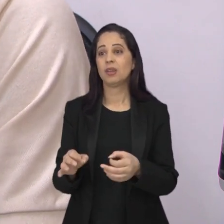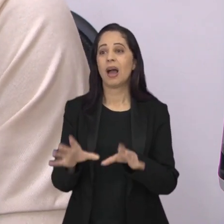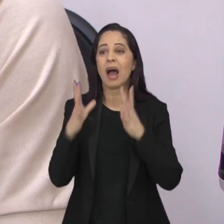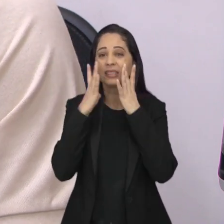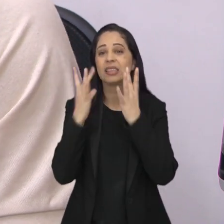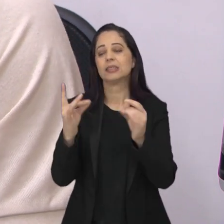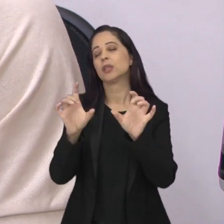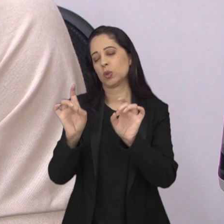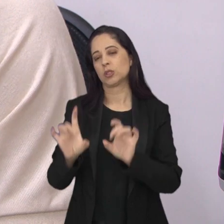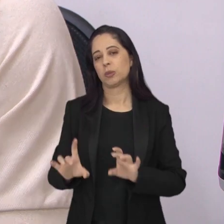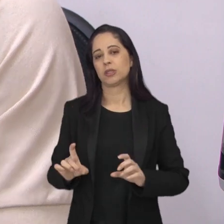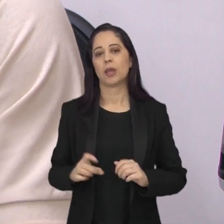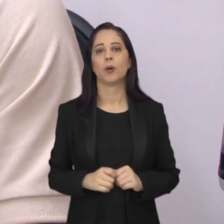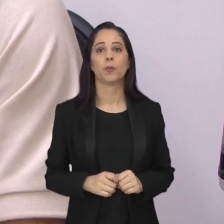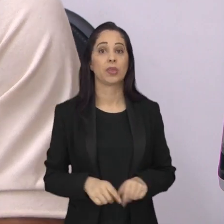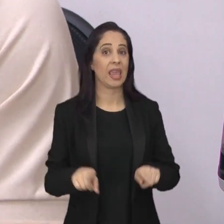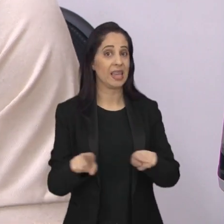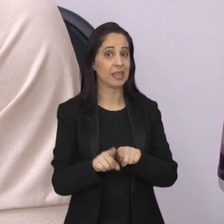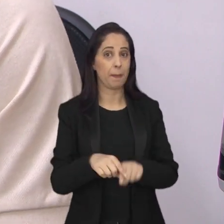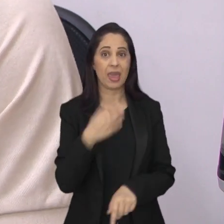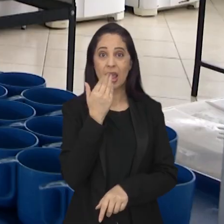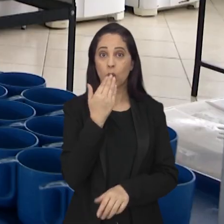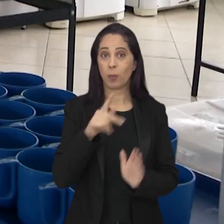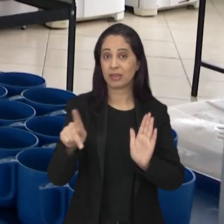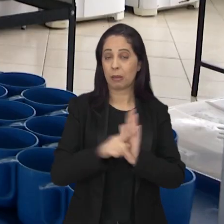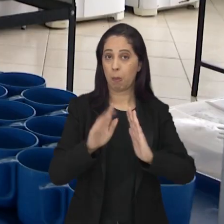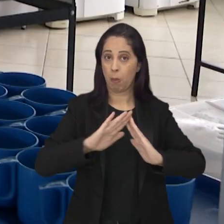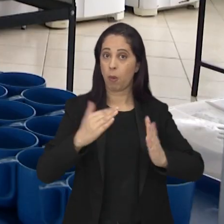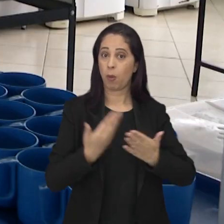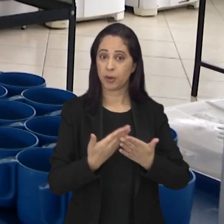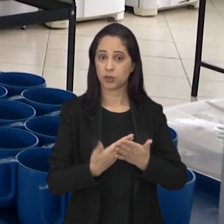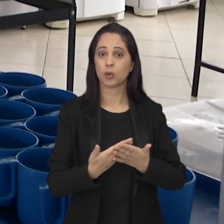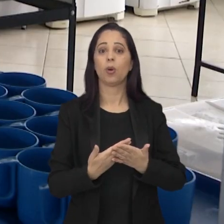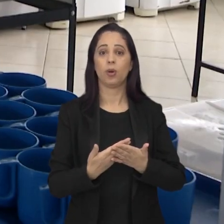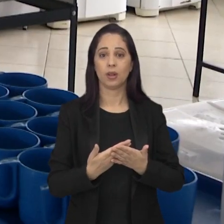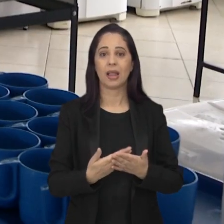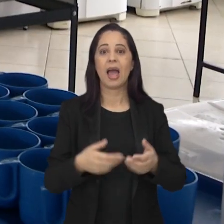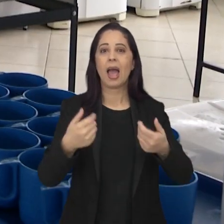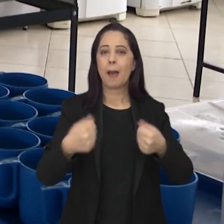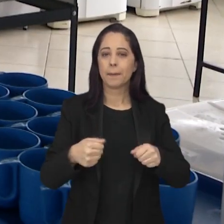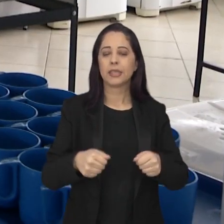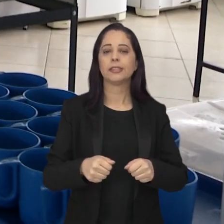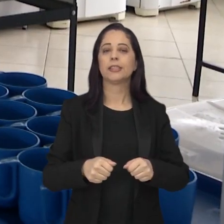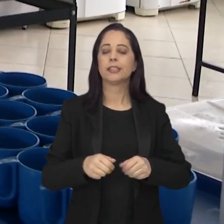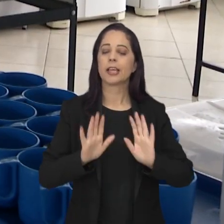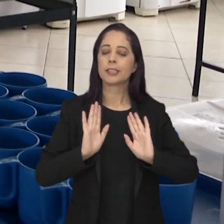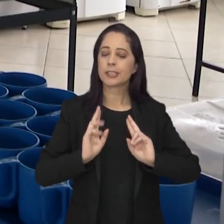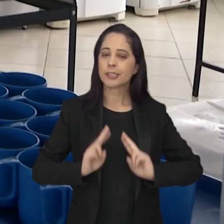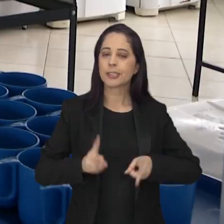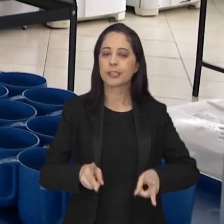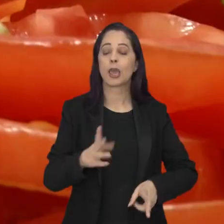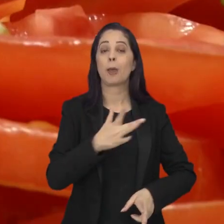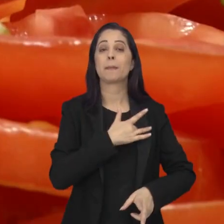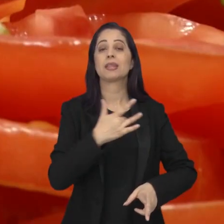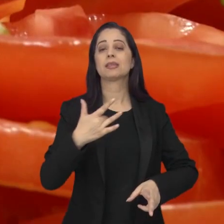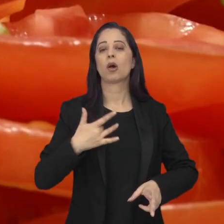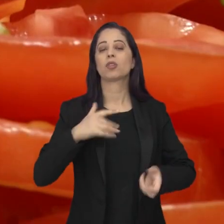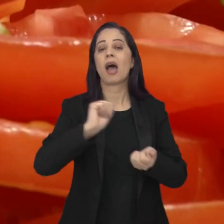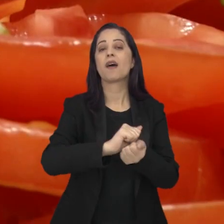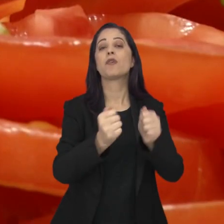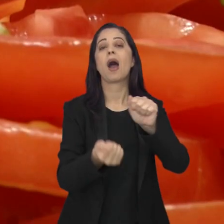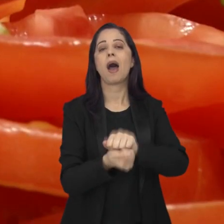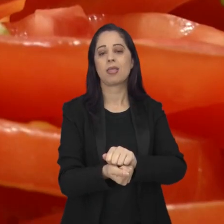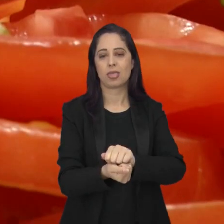para que ela tenha uma atenção especial. Além disso, a merenda, quando oferecida nas instituições de ensino, deve ser